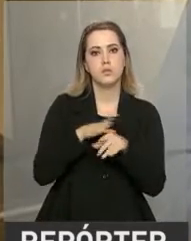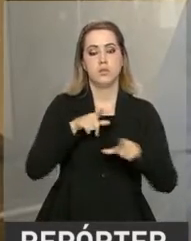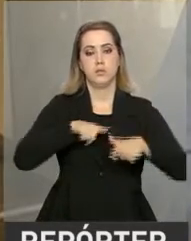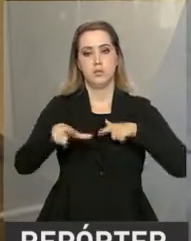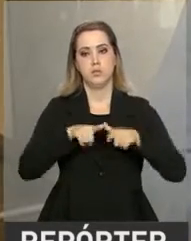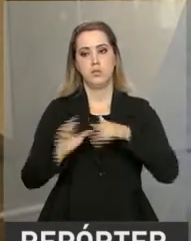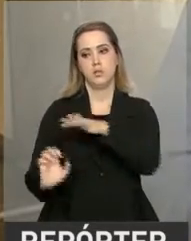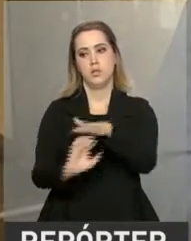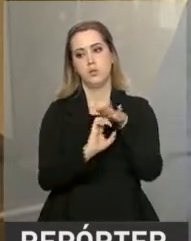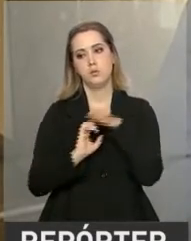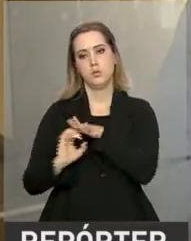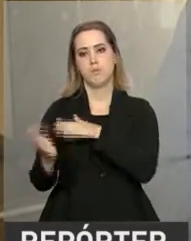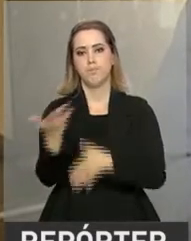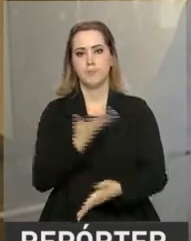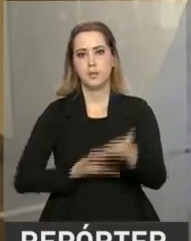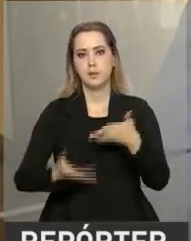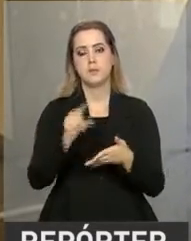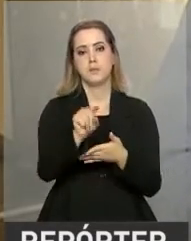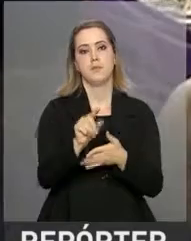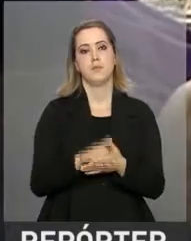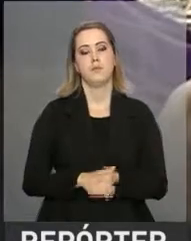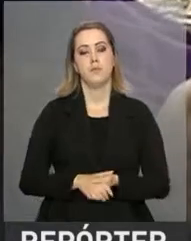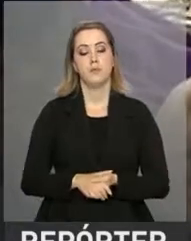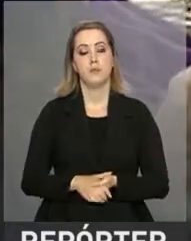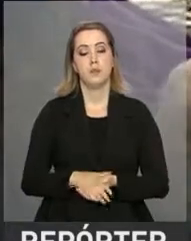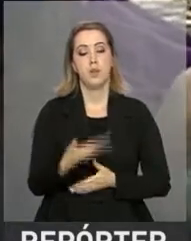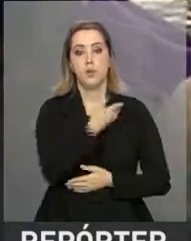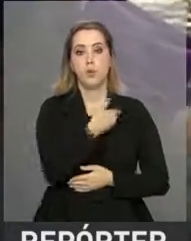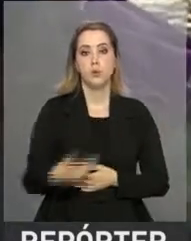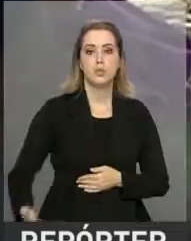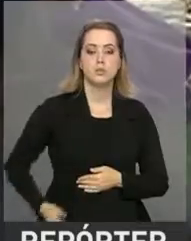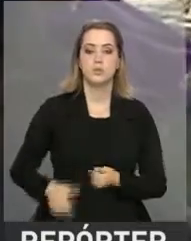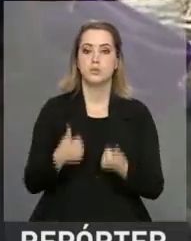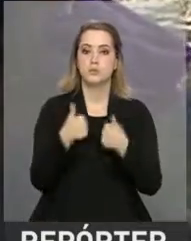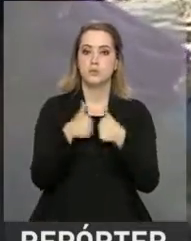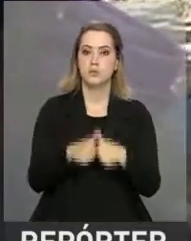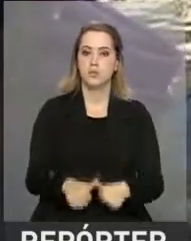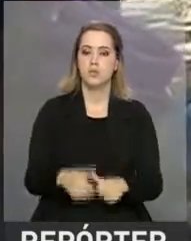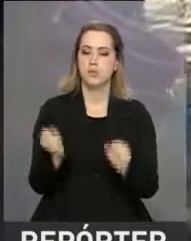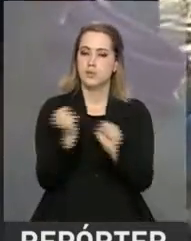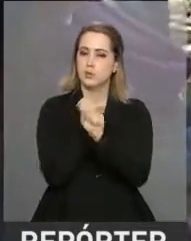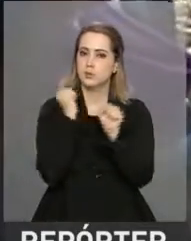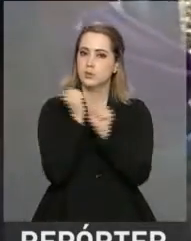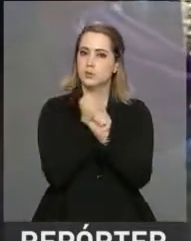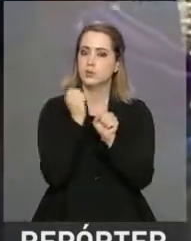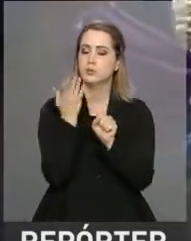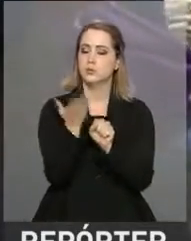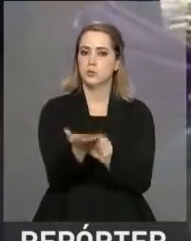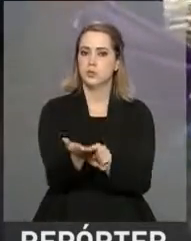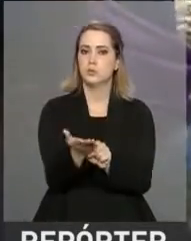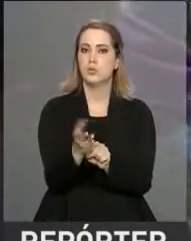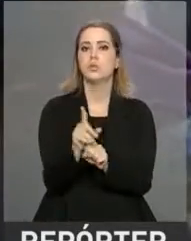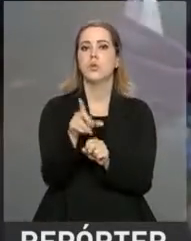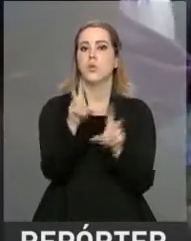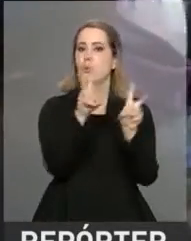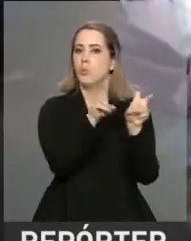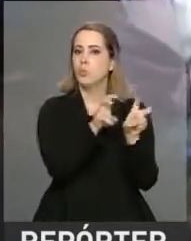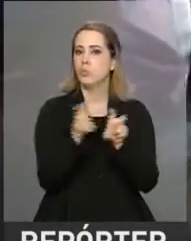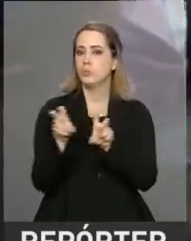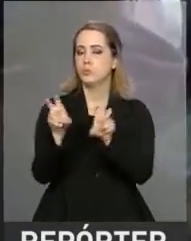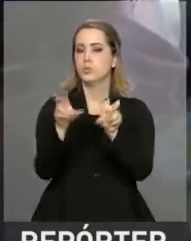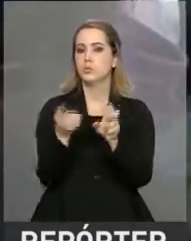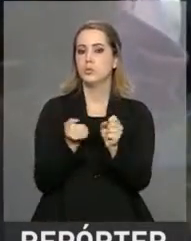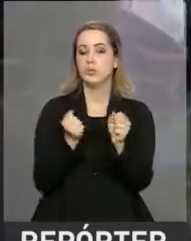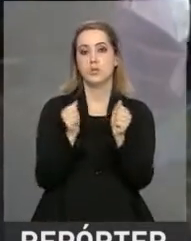que ninguém vai ser pego de surpresa. O governo está construindo um texto com